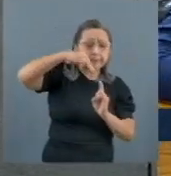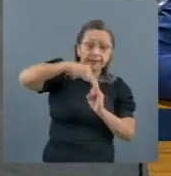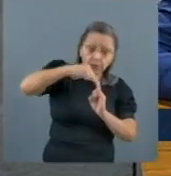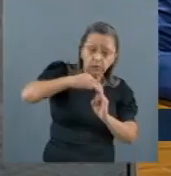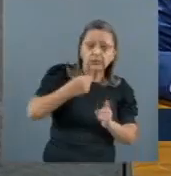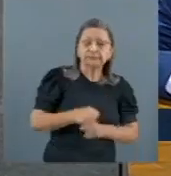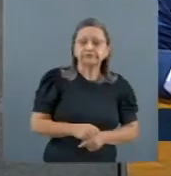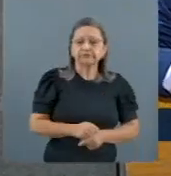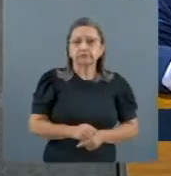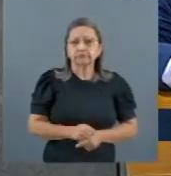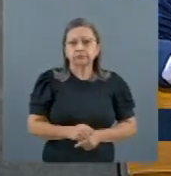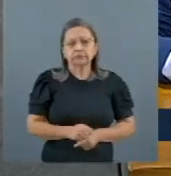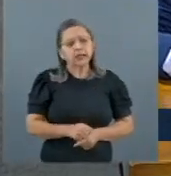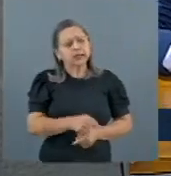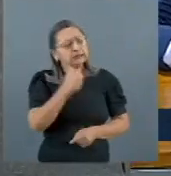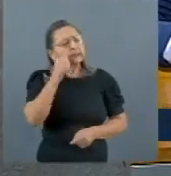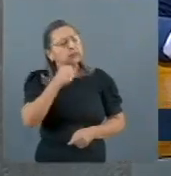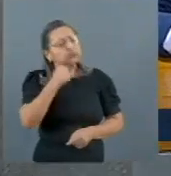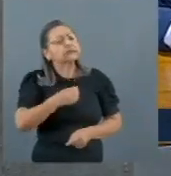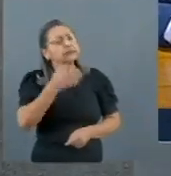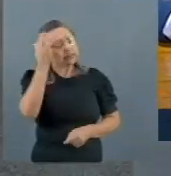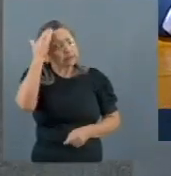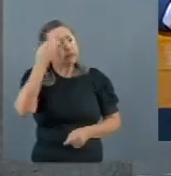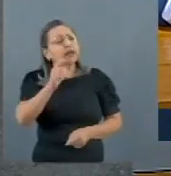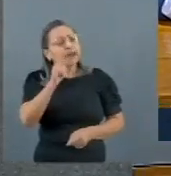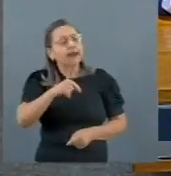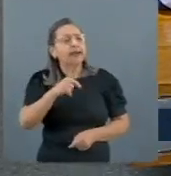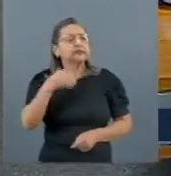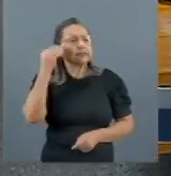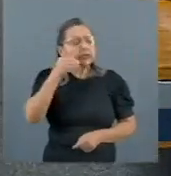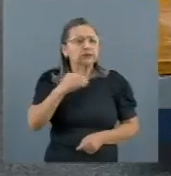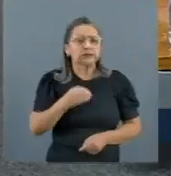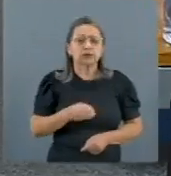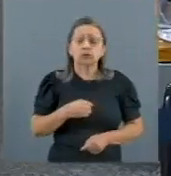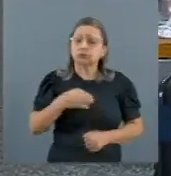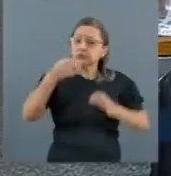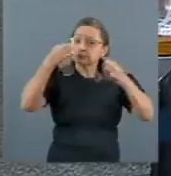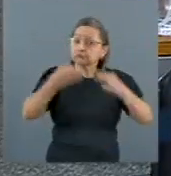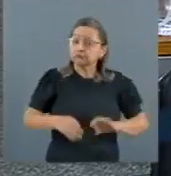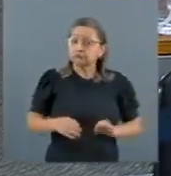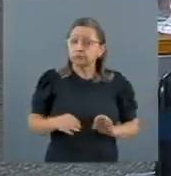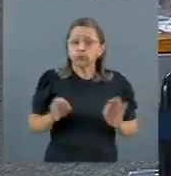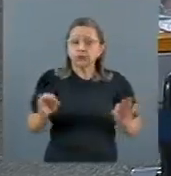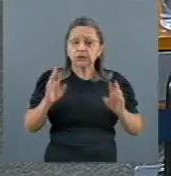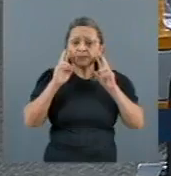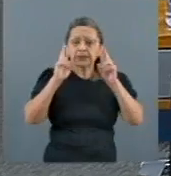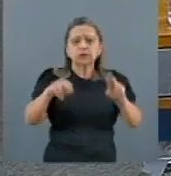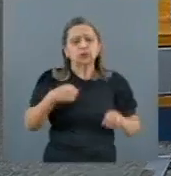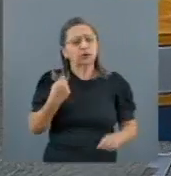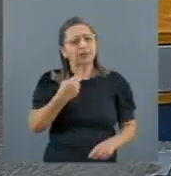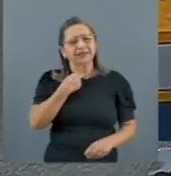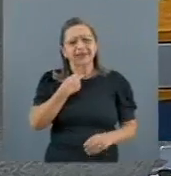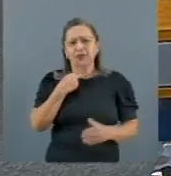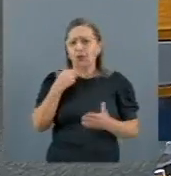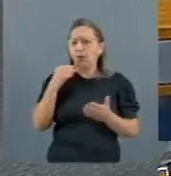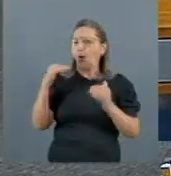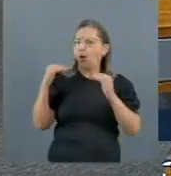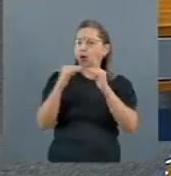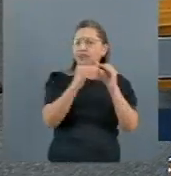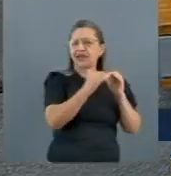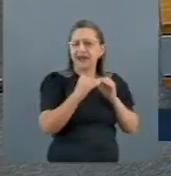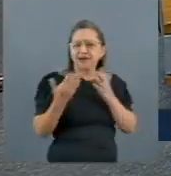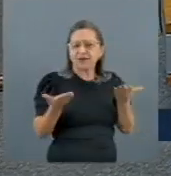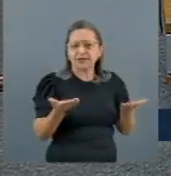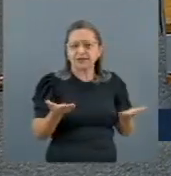também dessa área jurídica, não está sendo cumprido. E a gente não pode concordar com esse tipo de coisa.